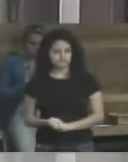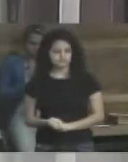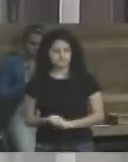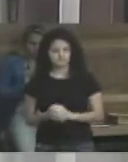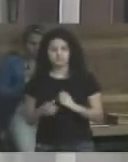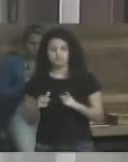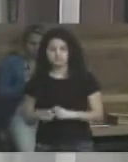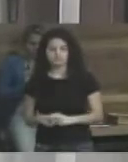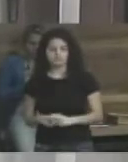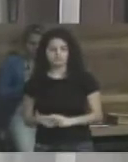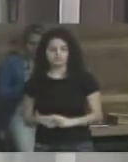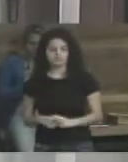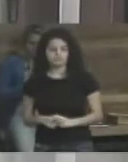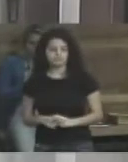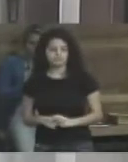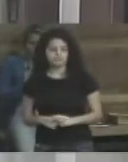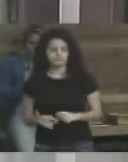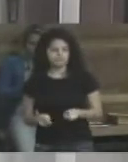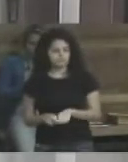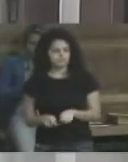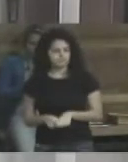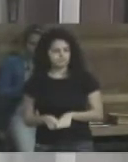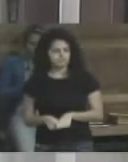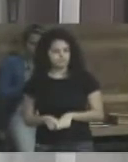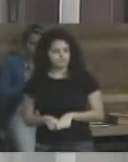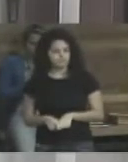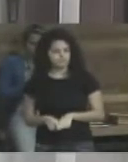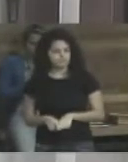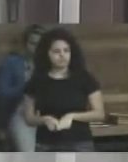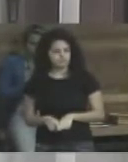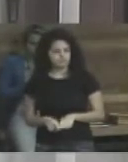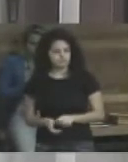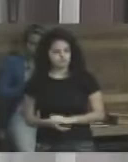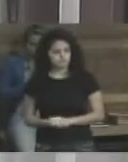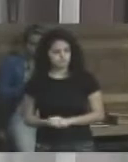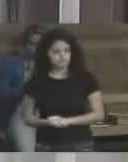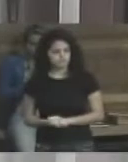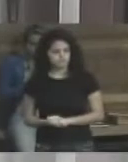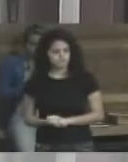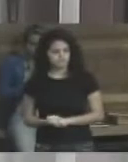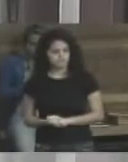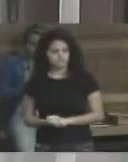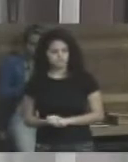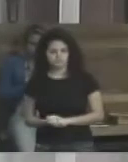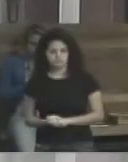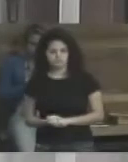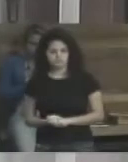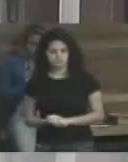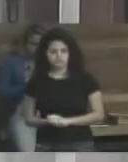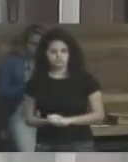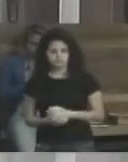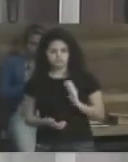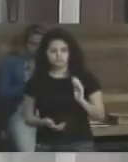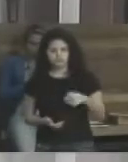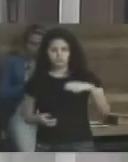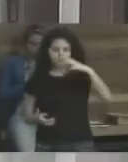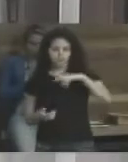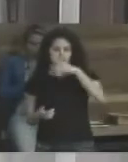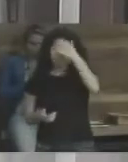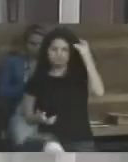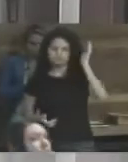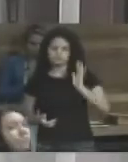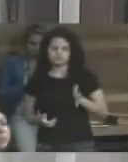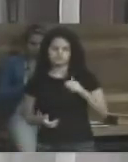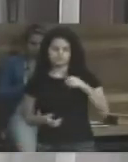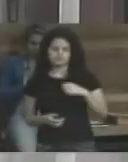Cabe salientar ainda que não estamos em época de estiagem, mas a população de Angra dos Reis, sua grande parte, já vem sofrendo com a falta d'água em